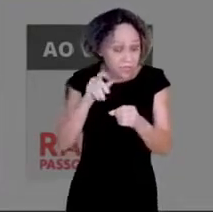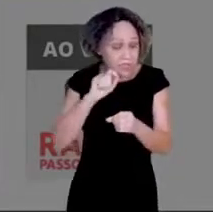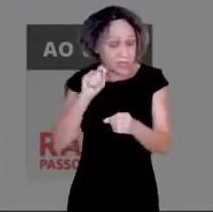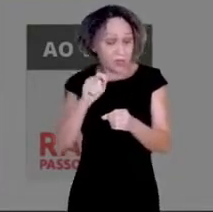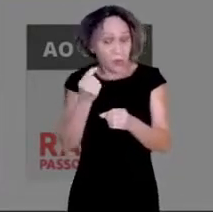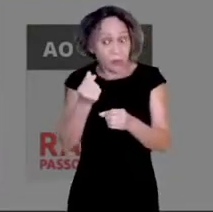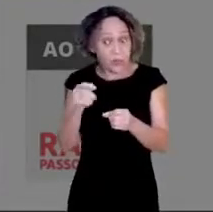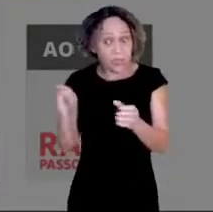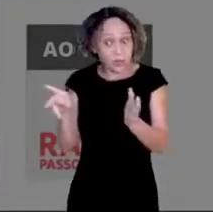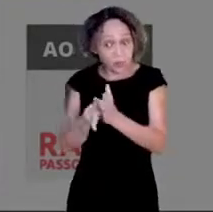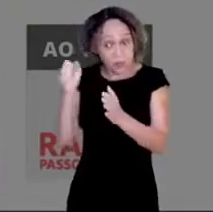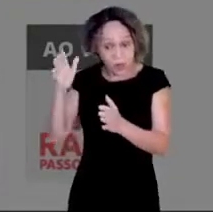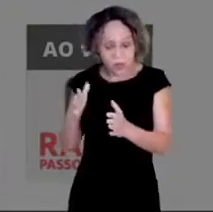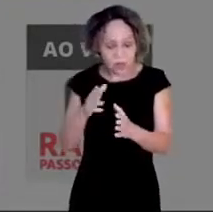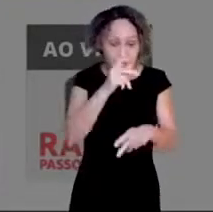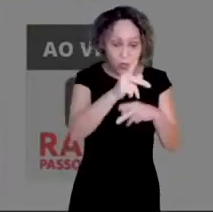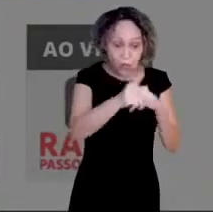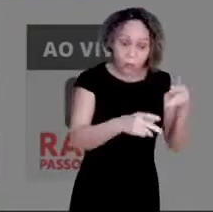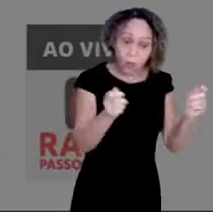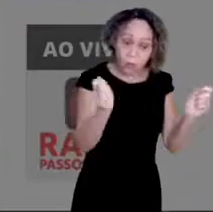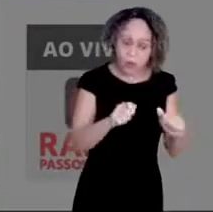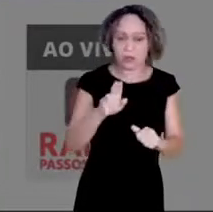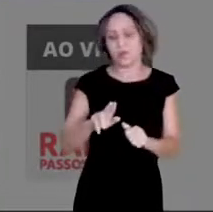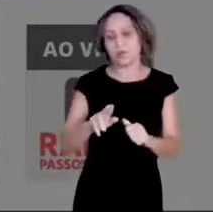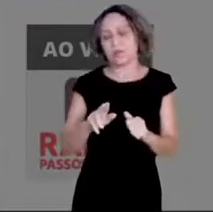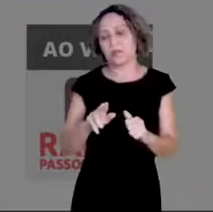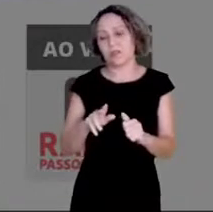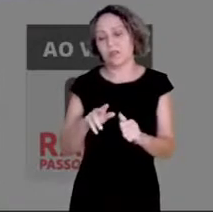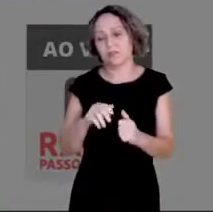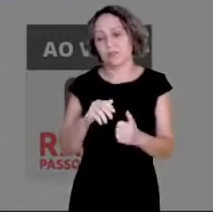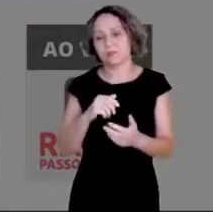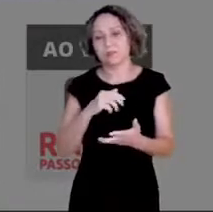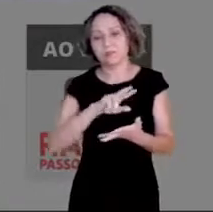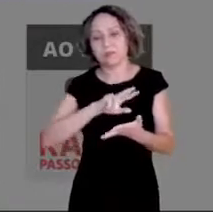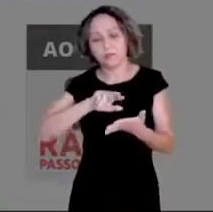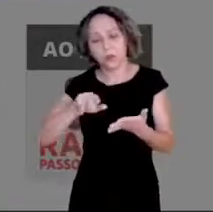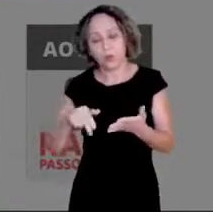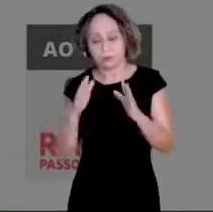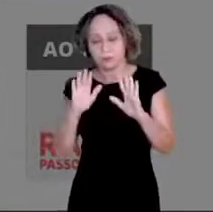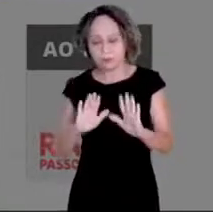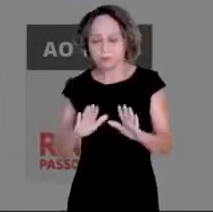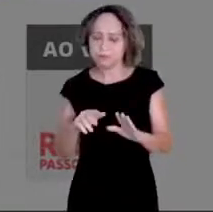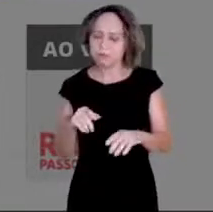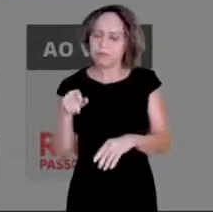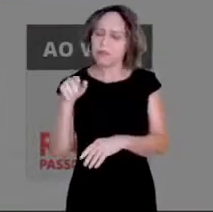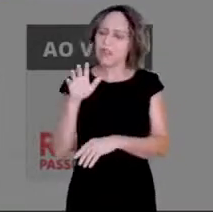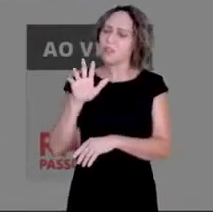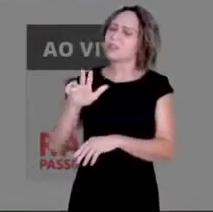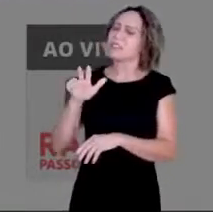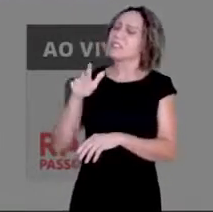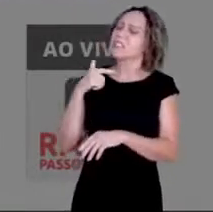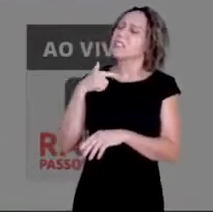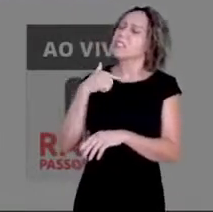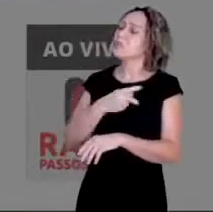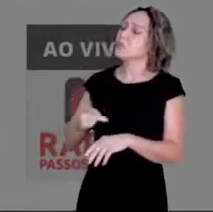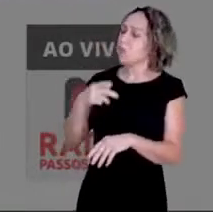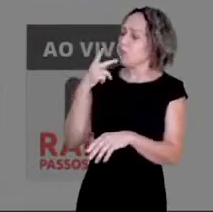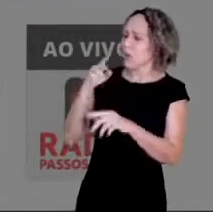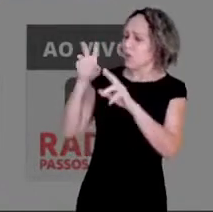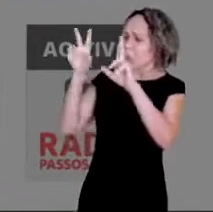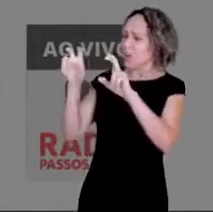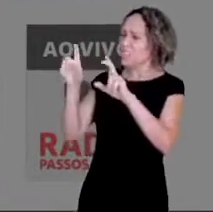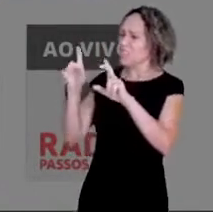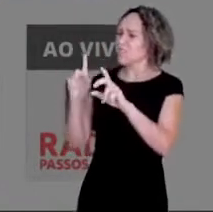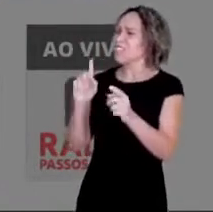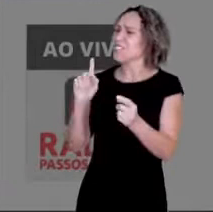de dolarização do petróleo, da questão da desvalorização do real, principalmente, frente ao dólar, a